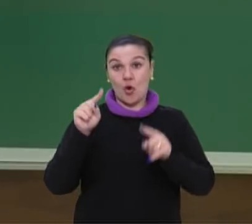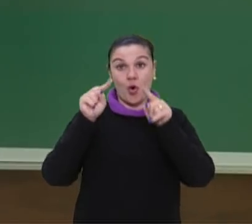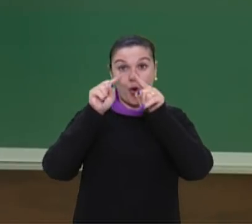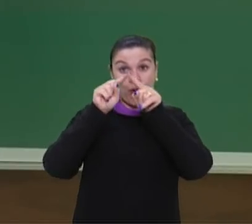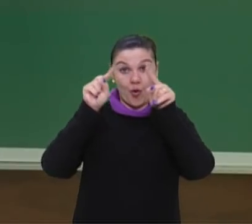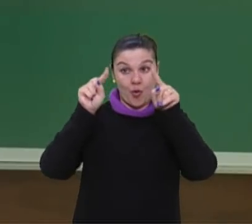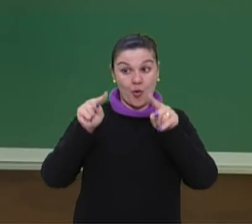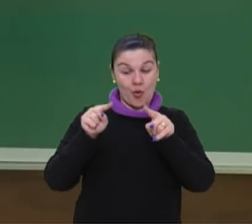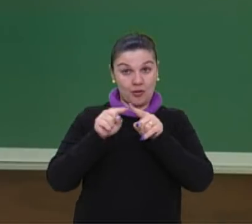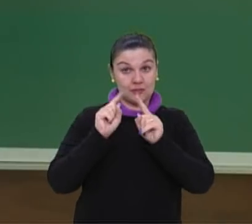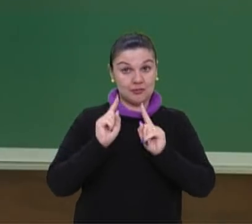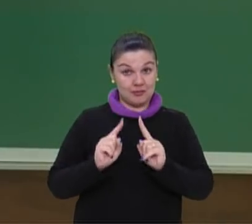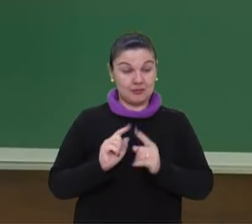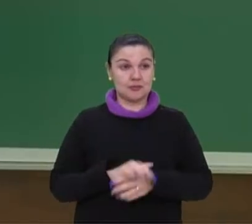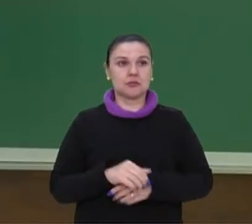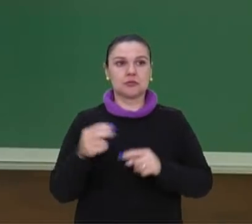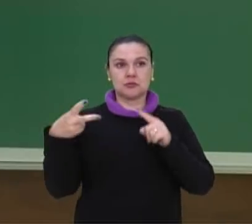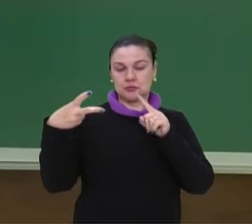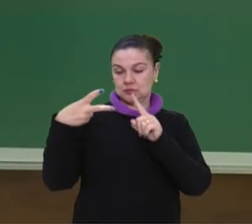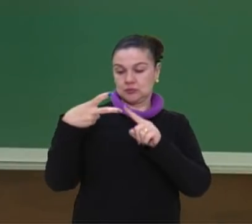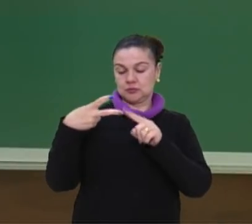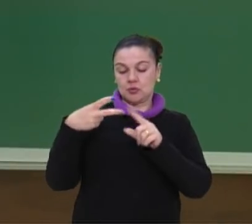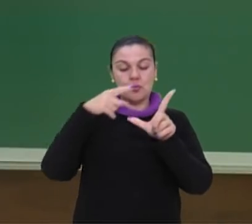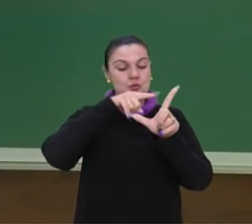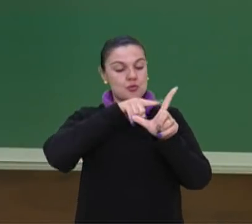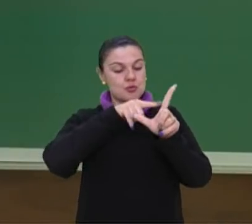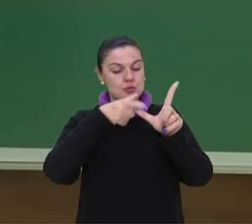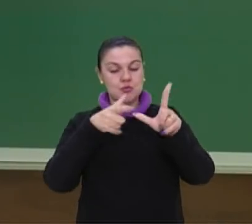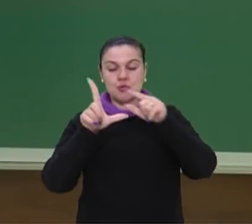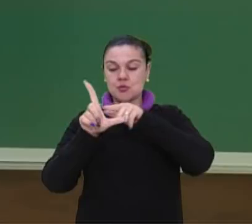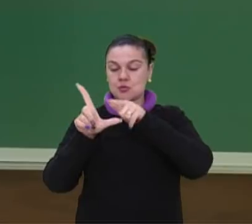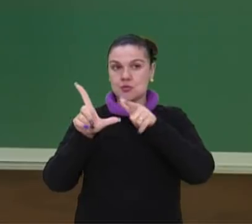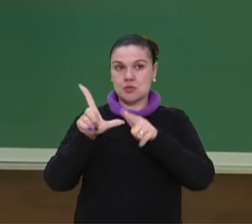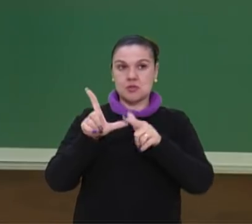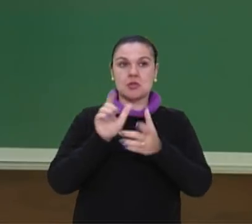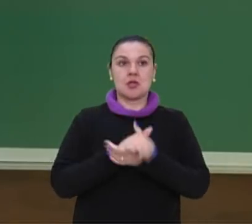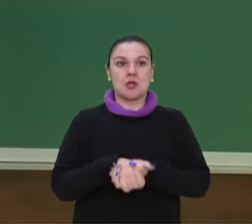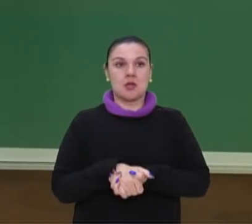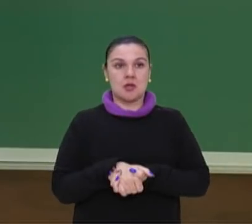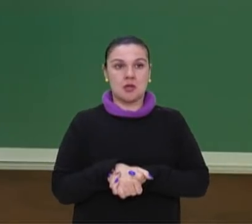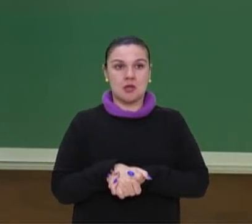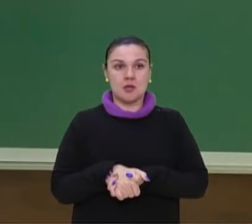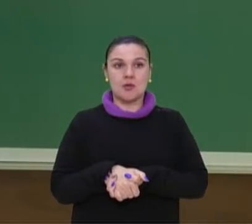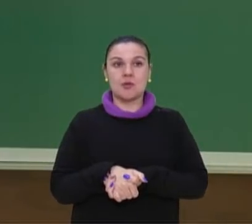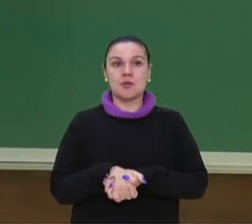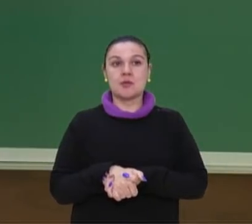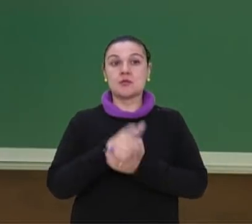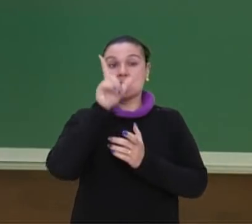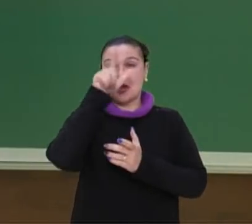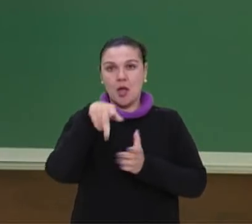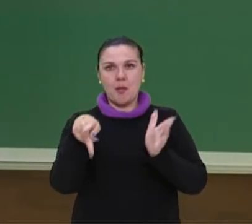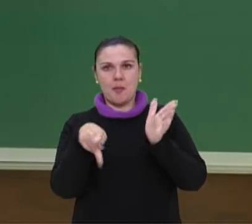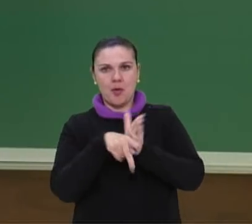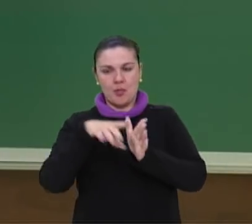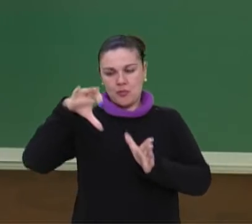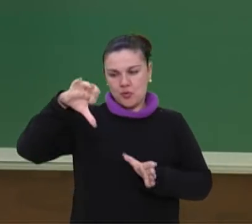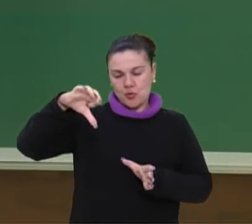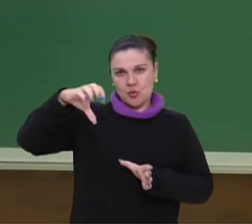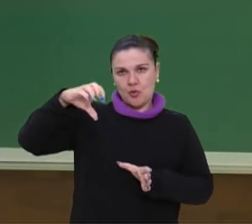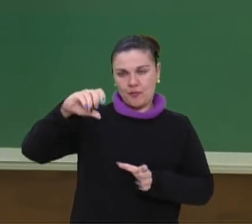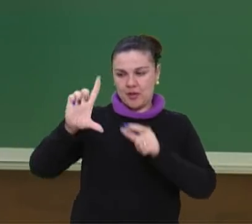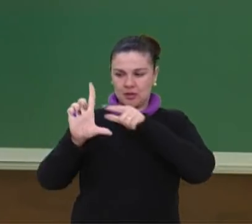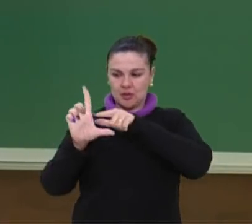Quadrados. O segundo item, os ângulos internos dos quadriláteros são de 90